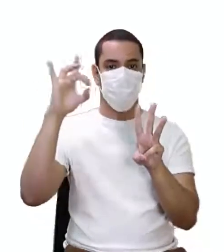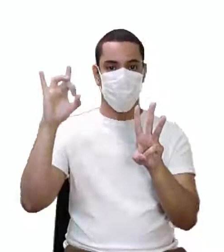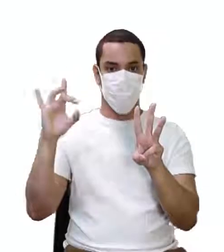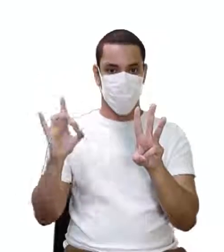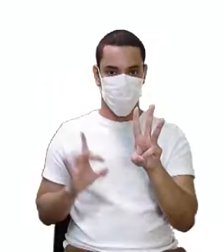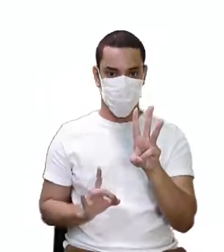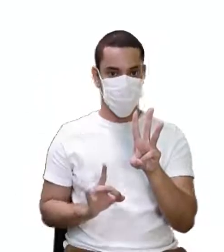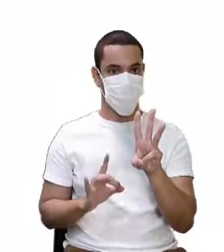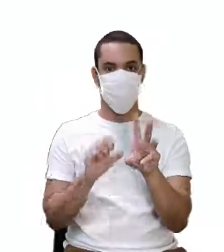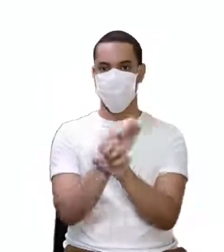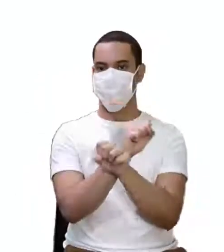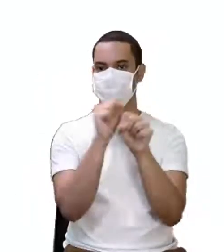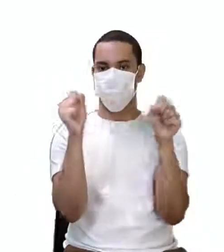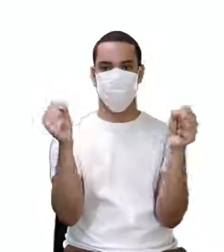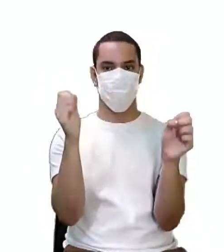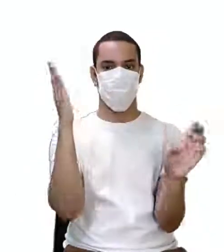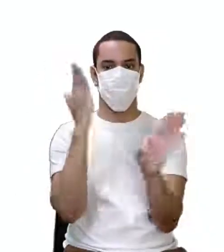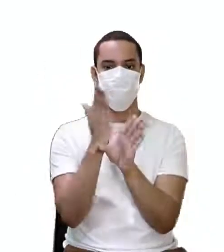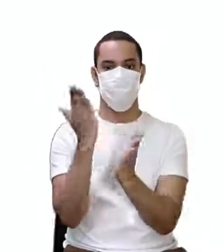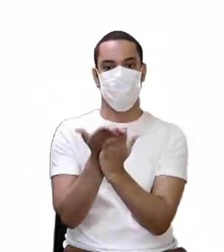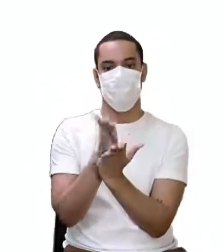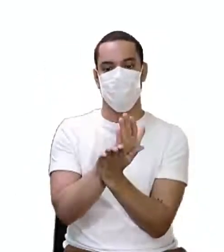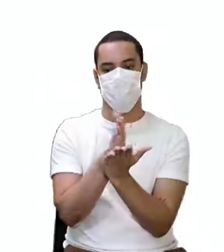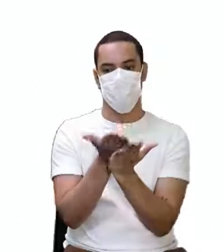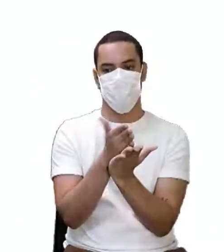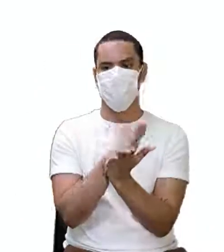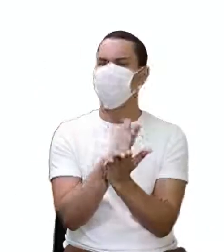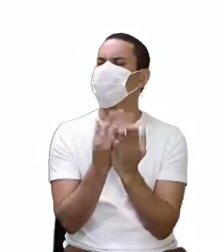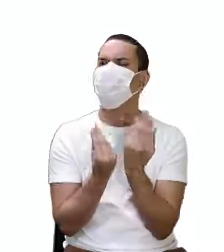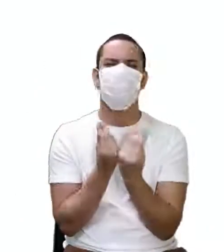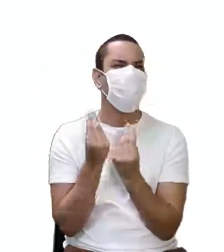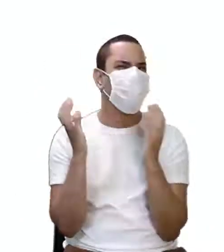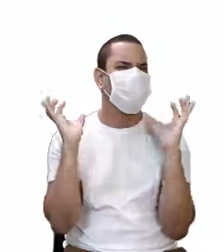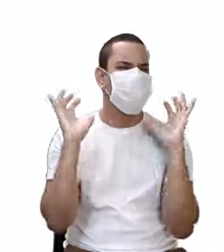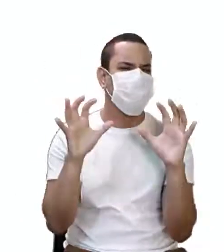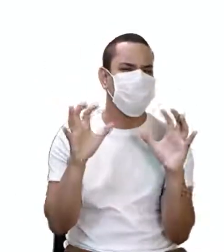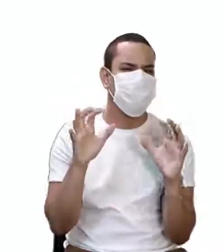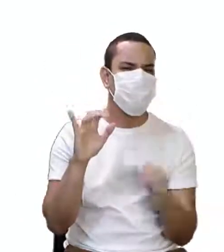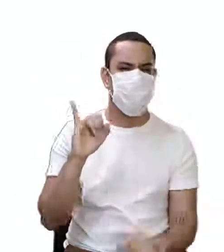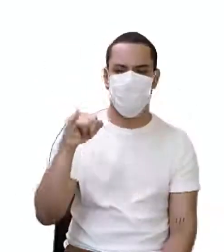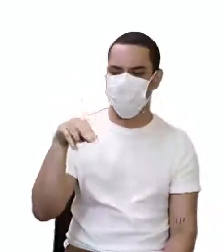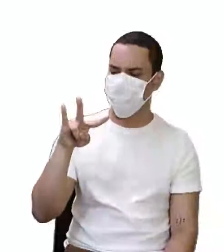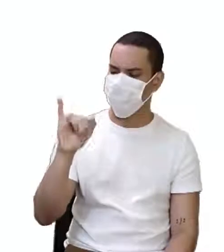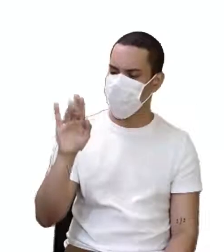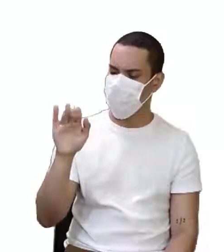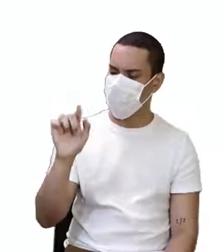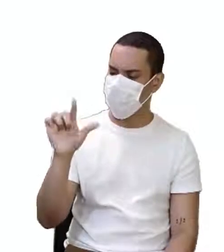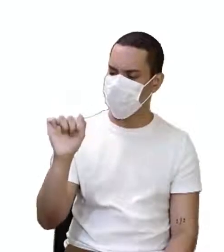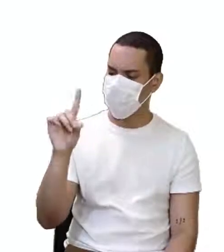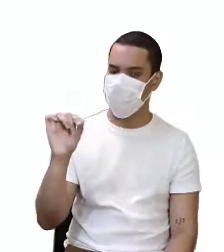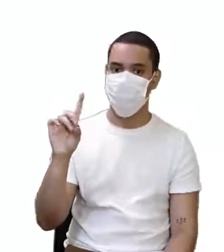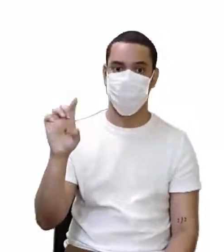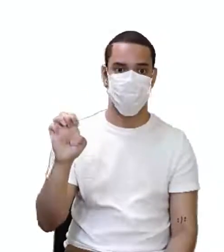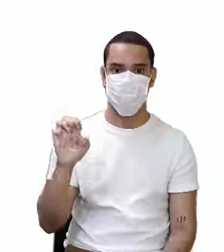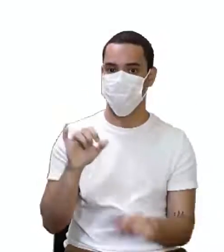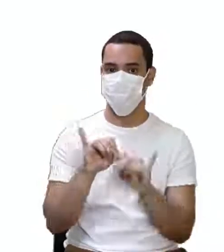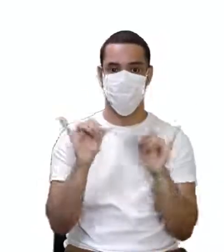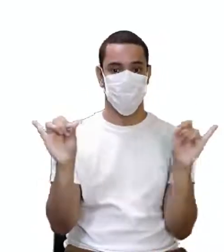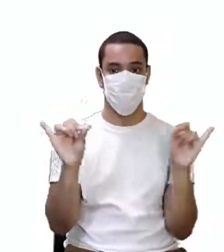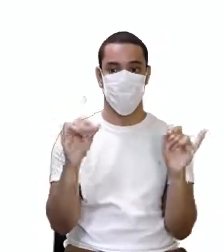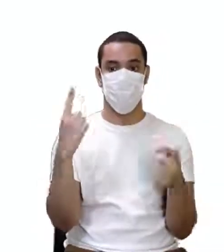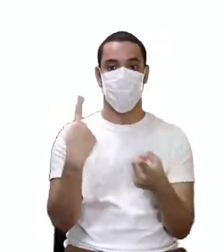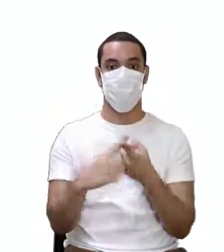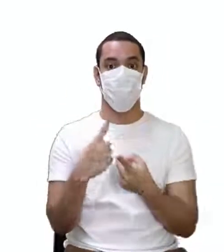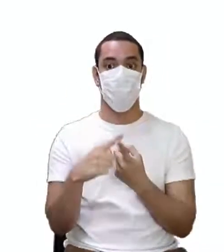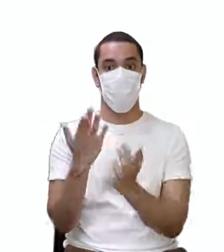por inviabilidade dos híbridos. Como assim, inviabilidade dos híbridos? O que é o híbrido mesmo? Aquele que